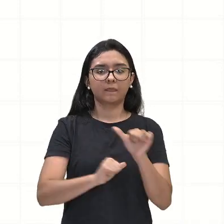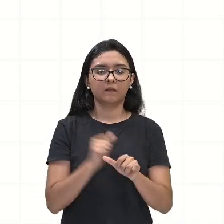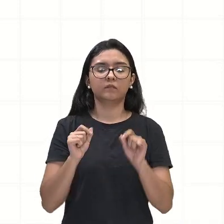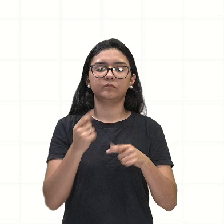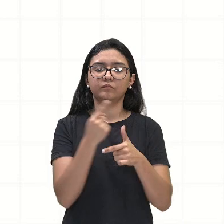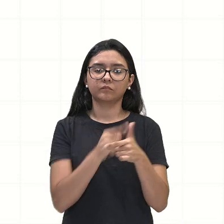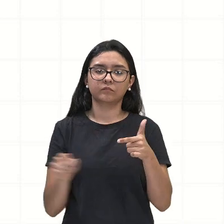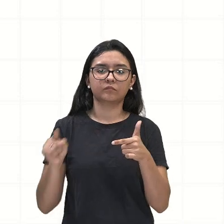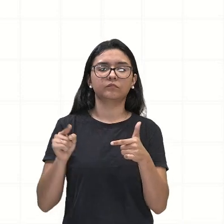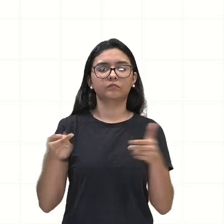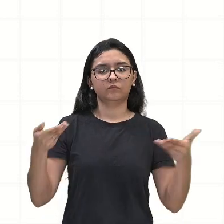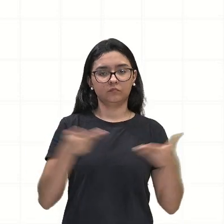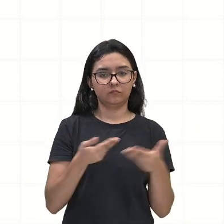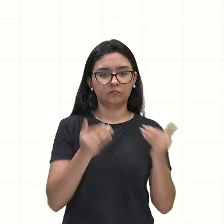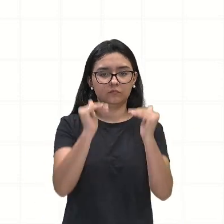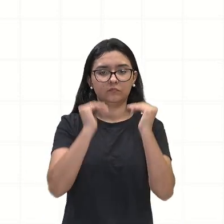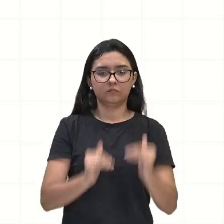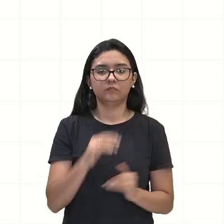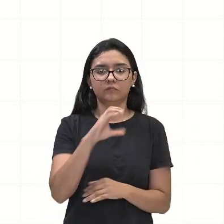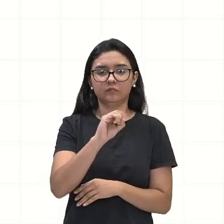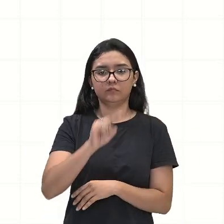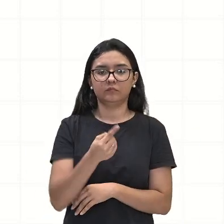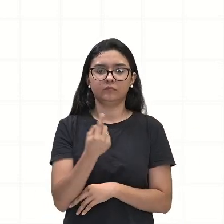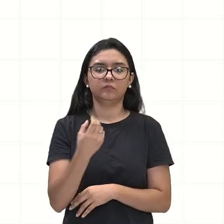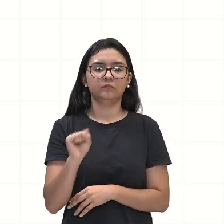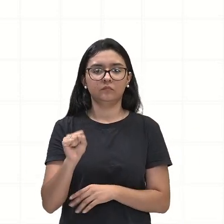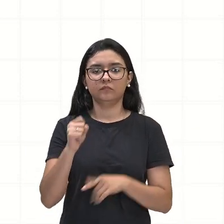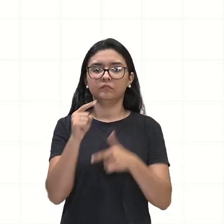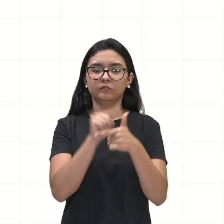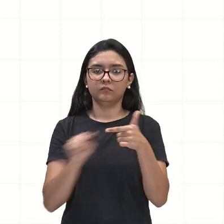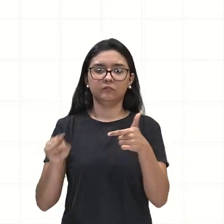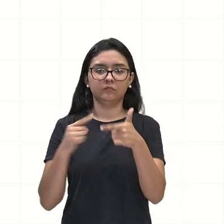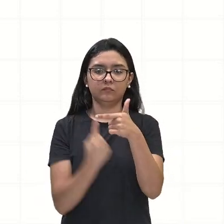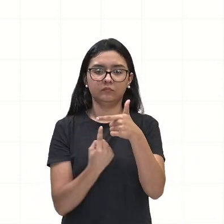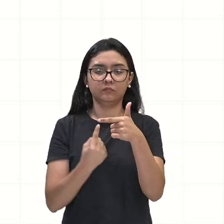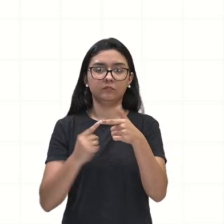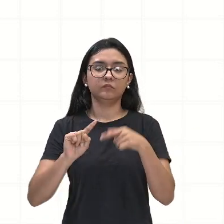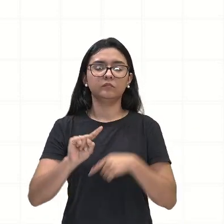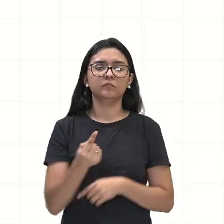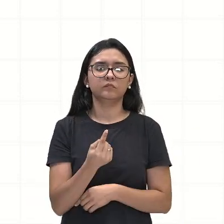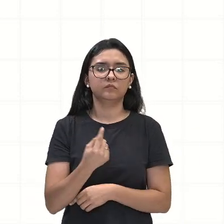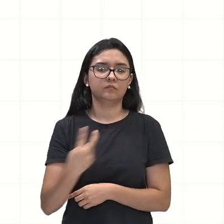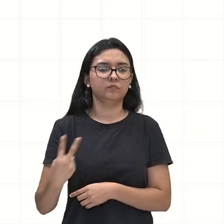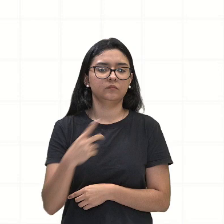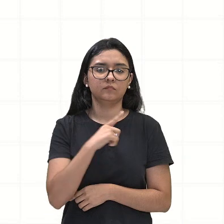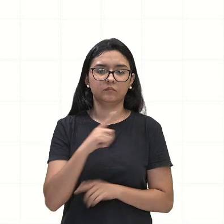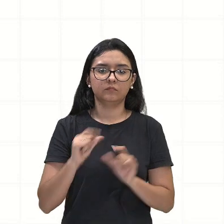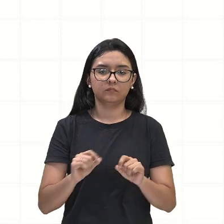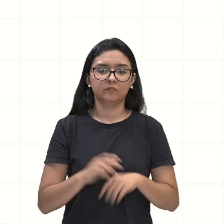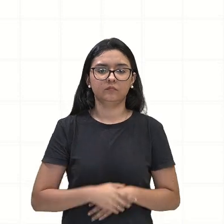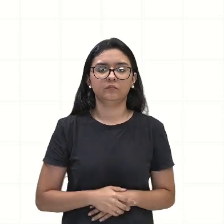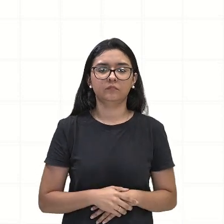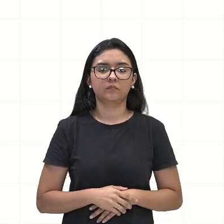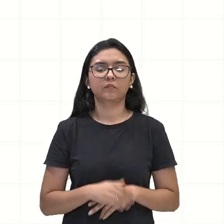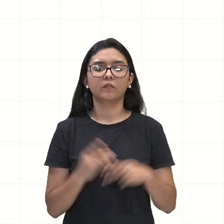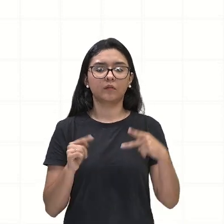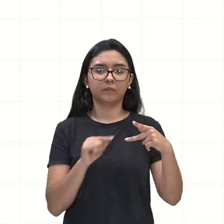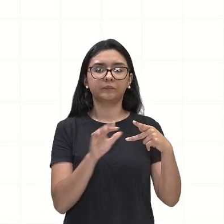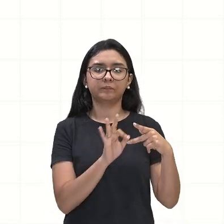dividindo. Então, 0,8 dividido por 1,2, eu vou ter que o tamanho P